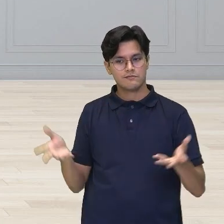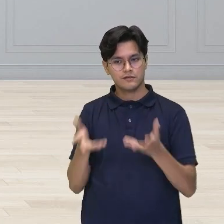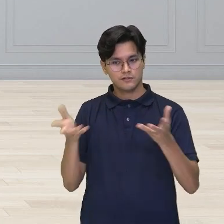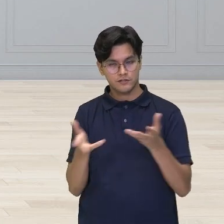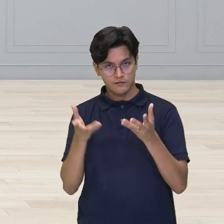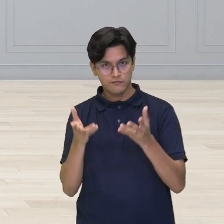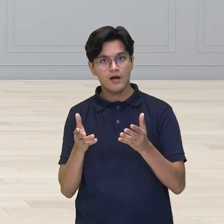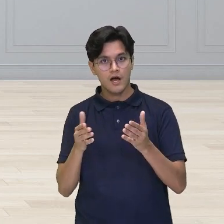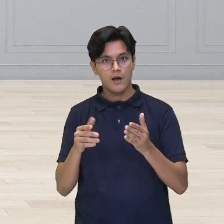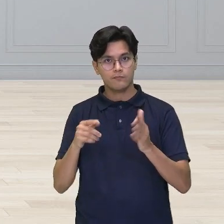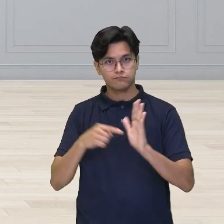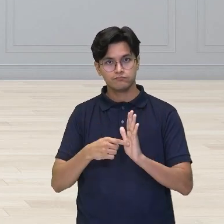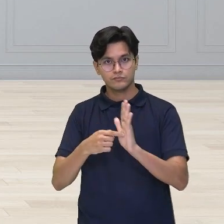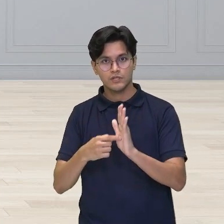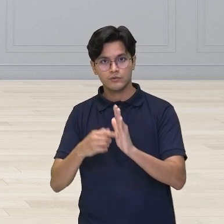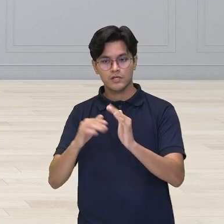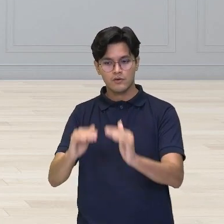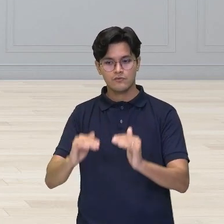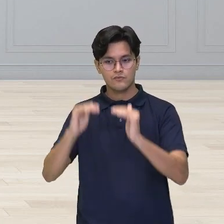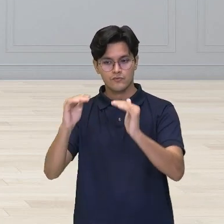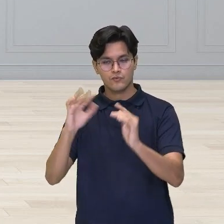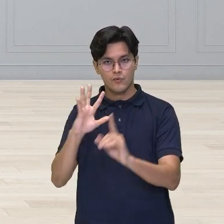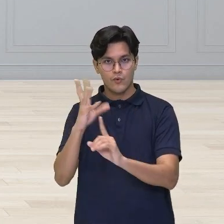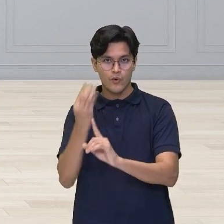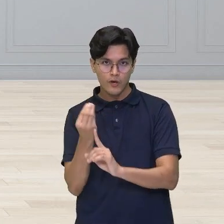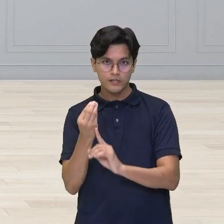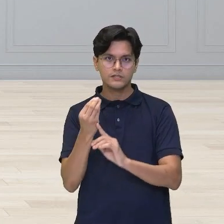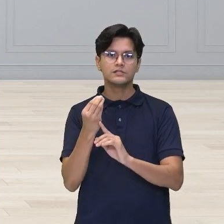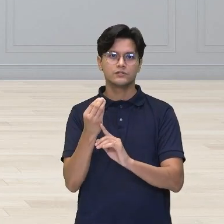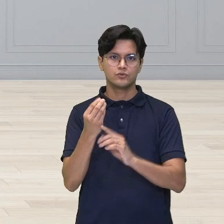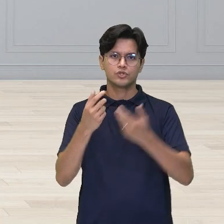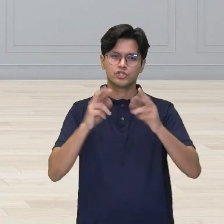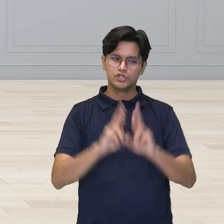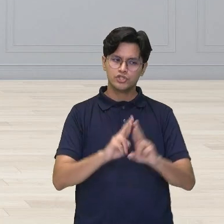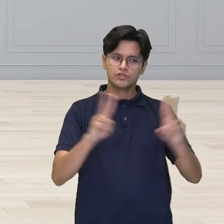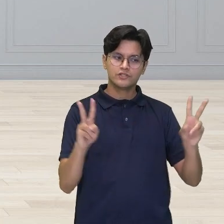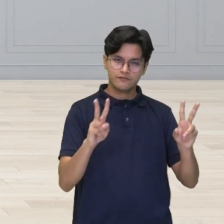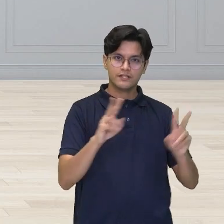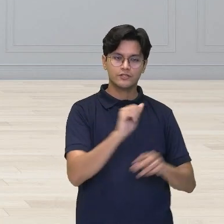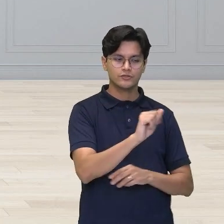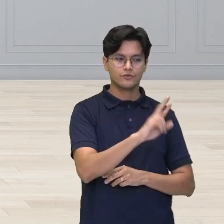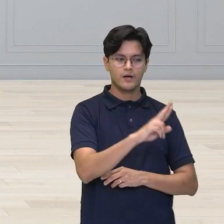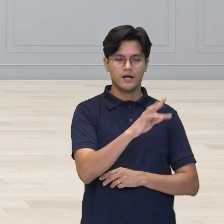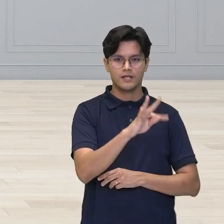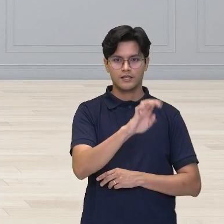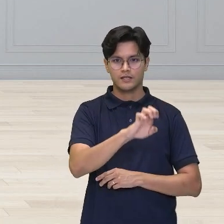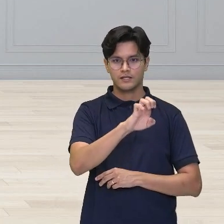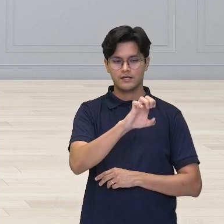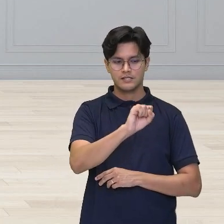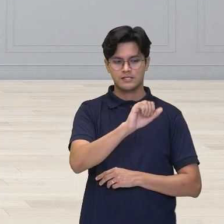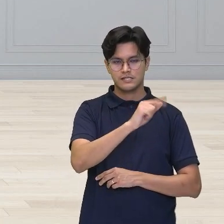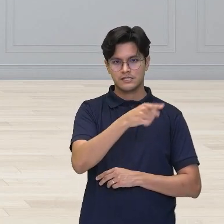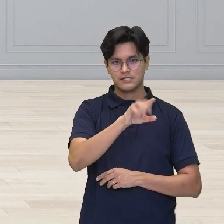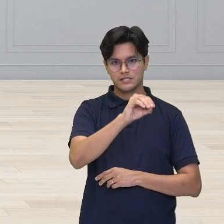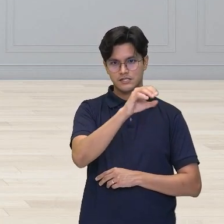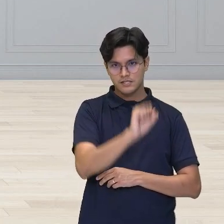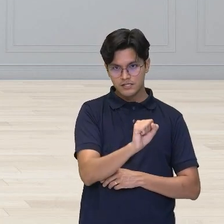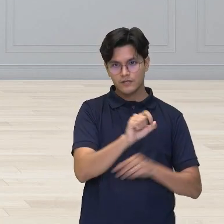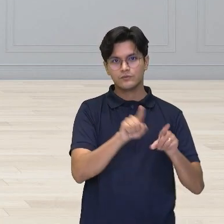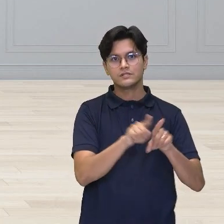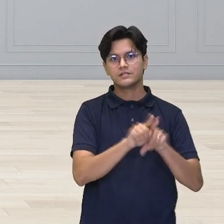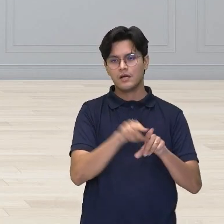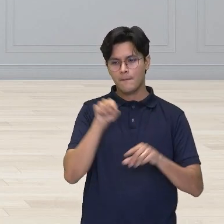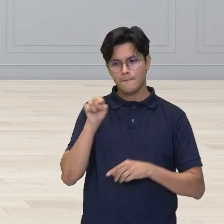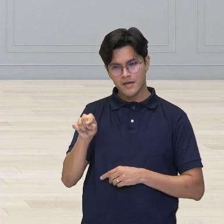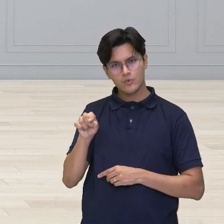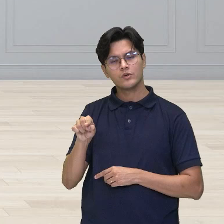dos artesãos e aproximando-os dos intelectuais. Também tiveram um papel fundamental na organização de todo